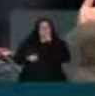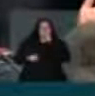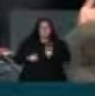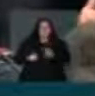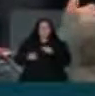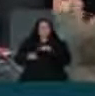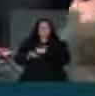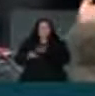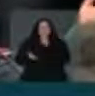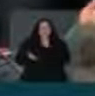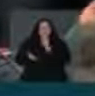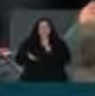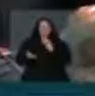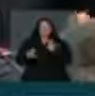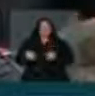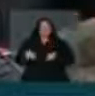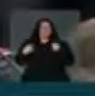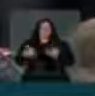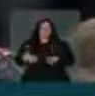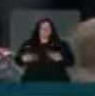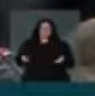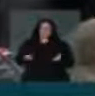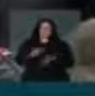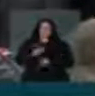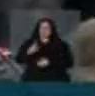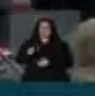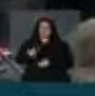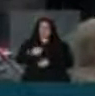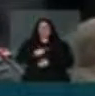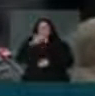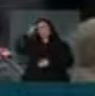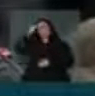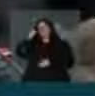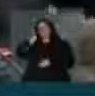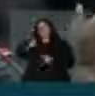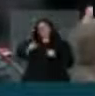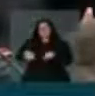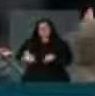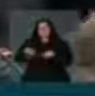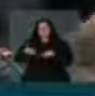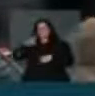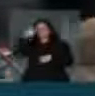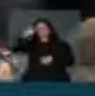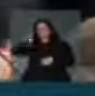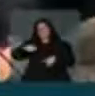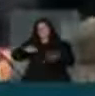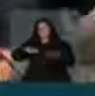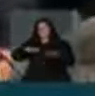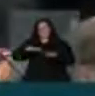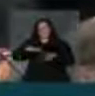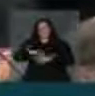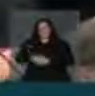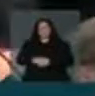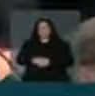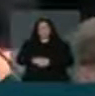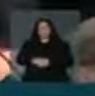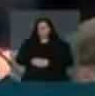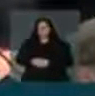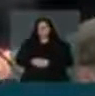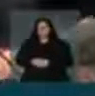resultado. Evidentemente que todos nós aqui sabemos que o plenário é soberano e deliberará de